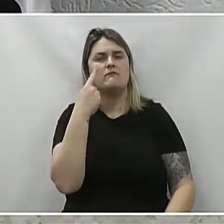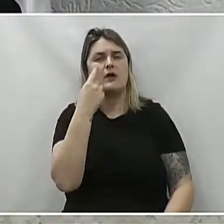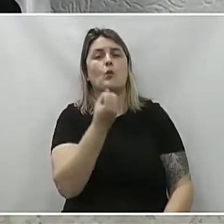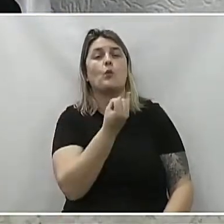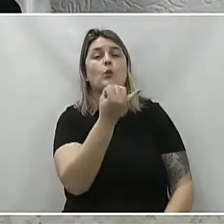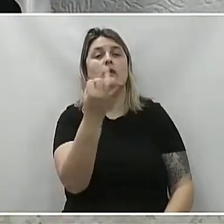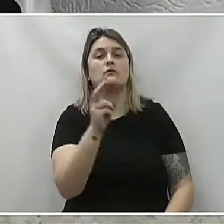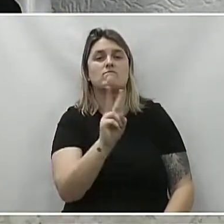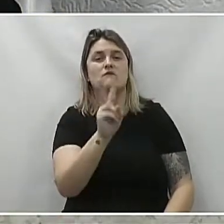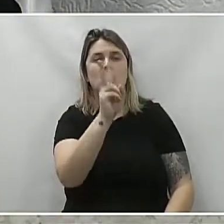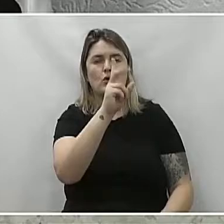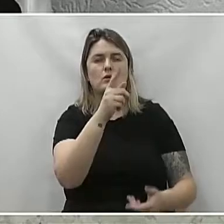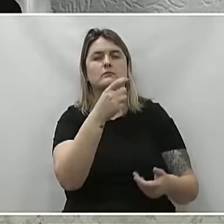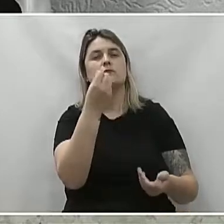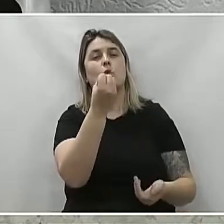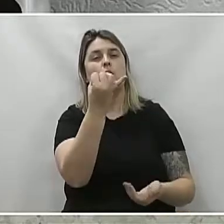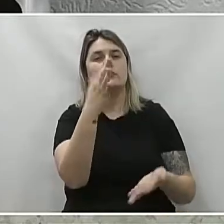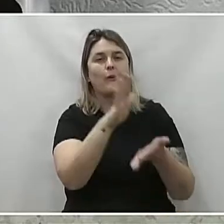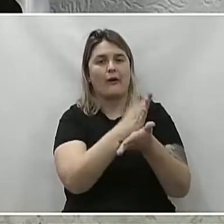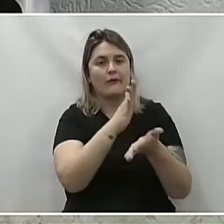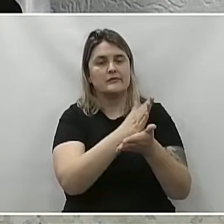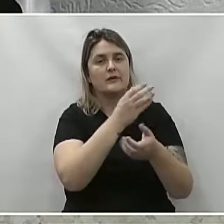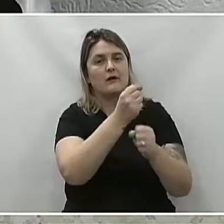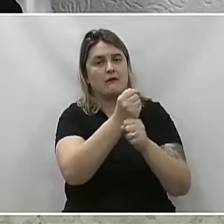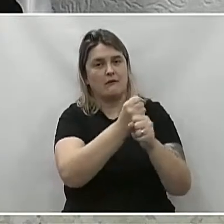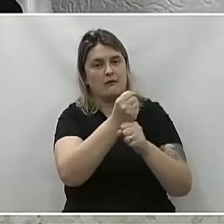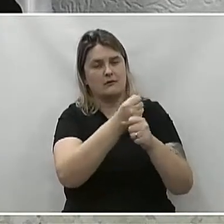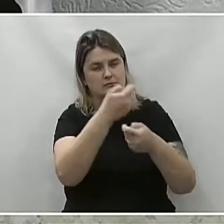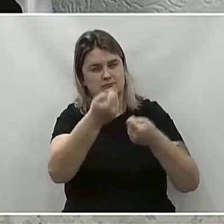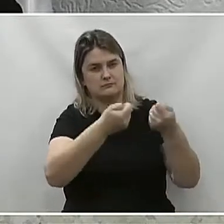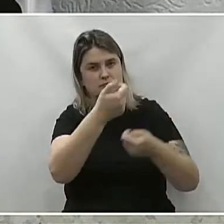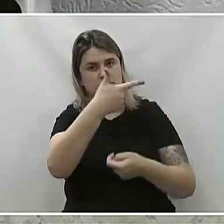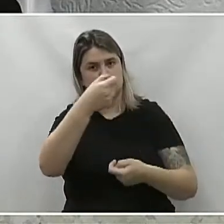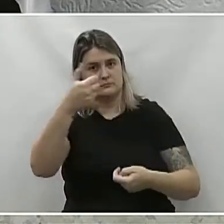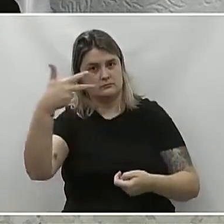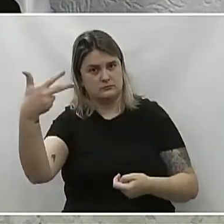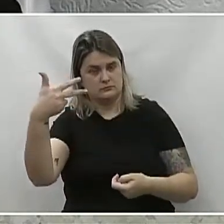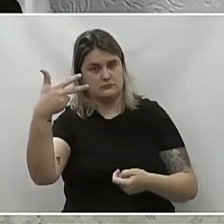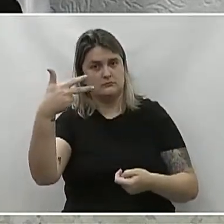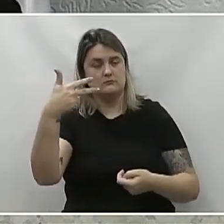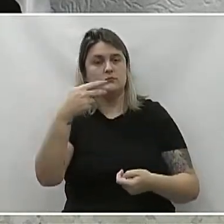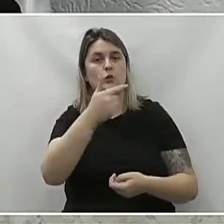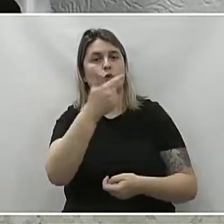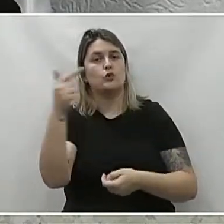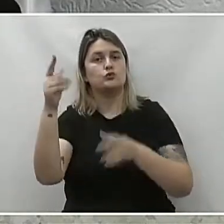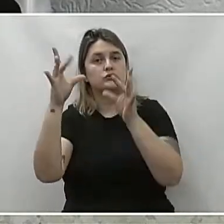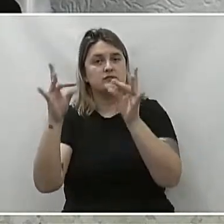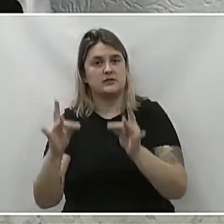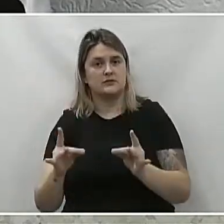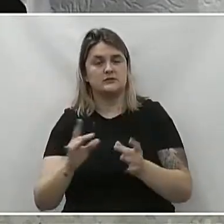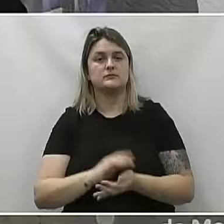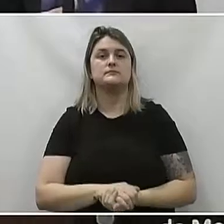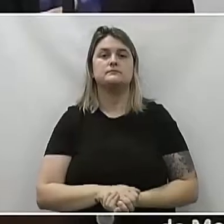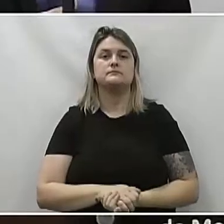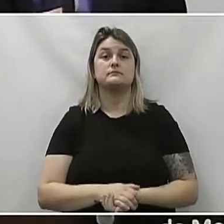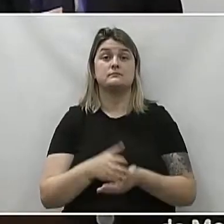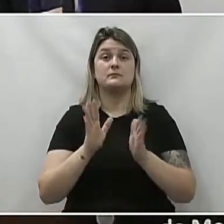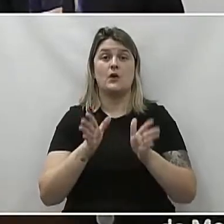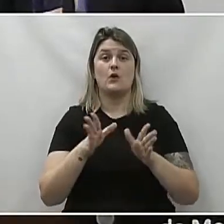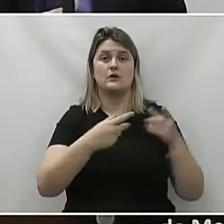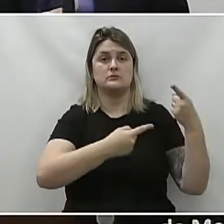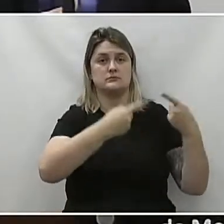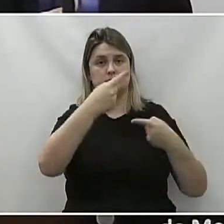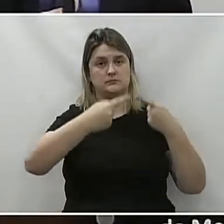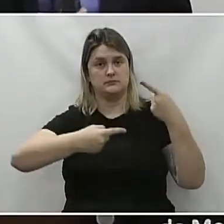a receita e fixa a despesa para o exercício financeiro de 2023 e dá outras providências. Em